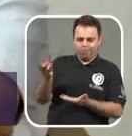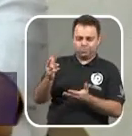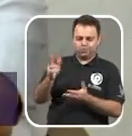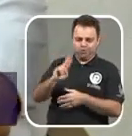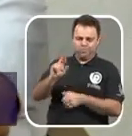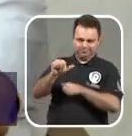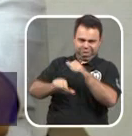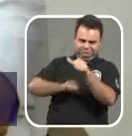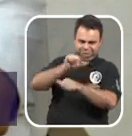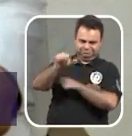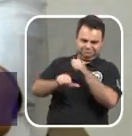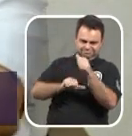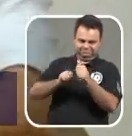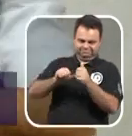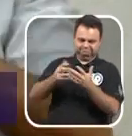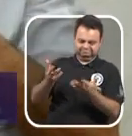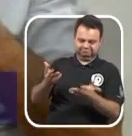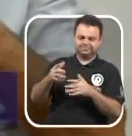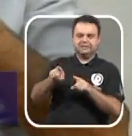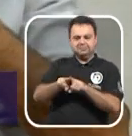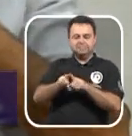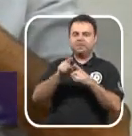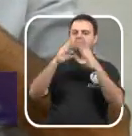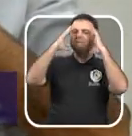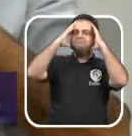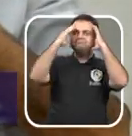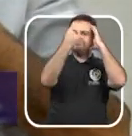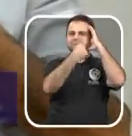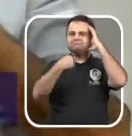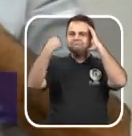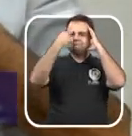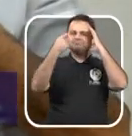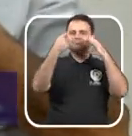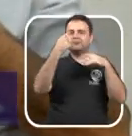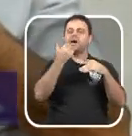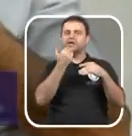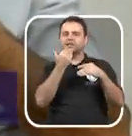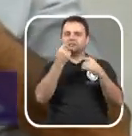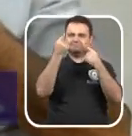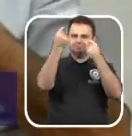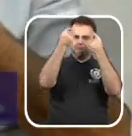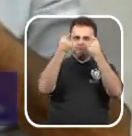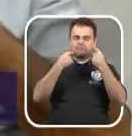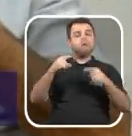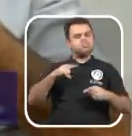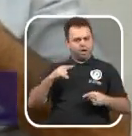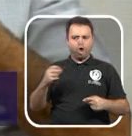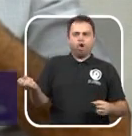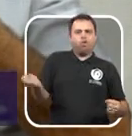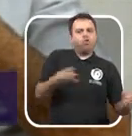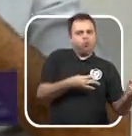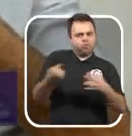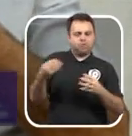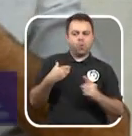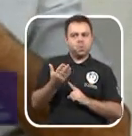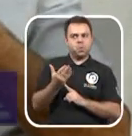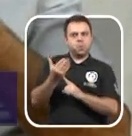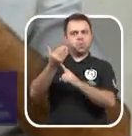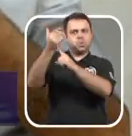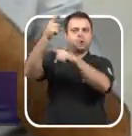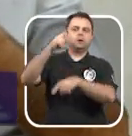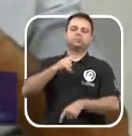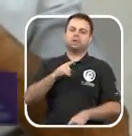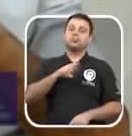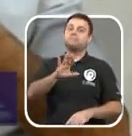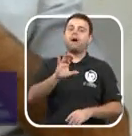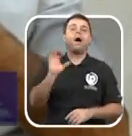alguma deficiência nesse sentido, o tratamento, hoje, ele é muito moderno, só que tem que ser feito imediatamente,